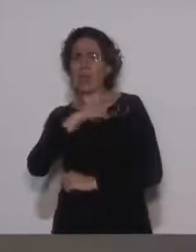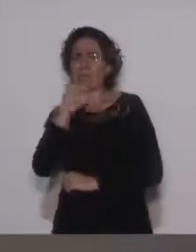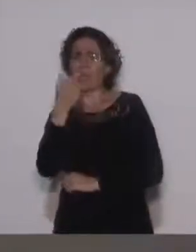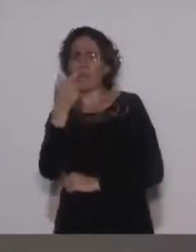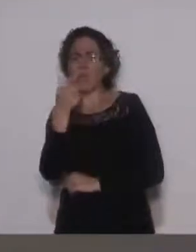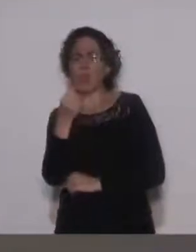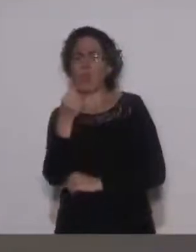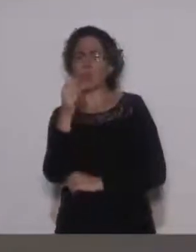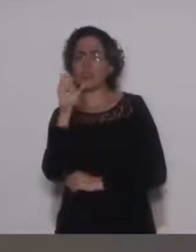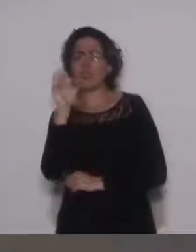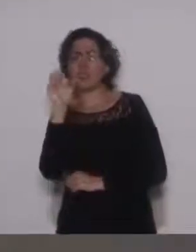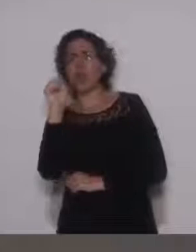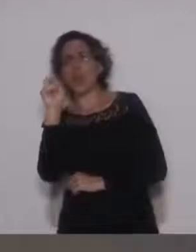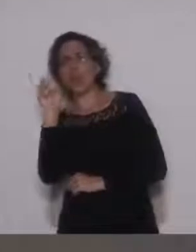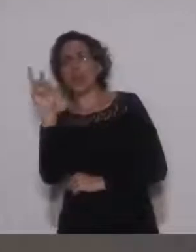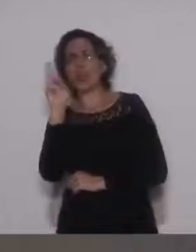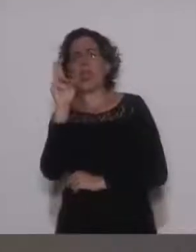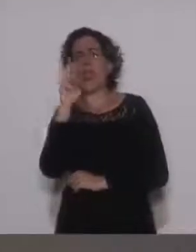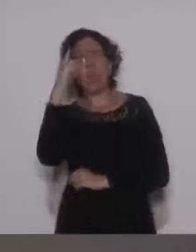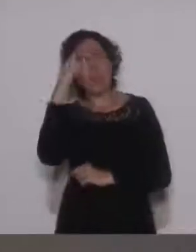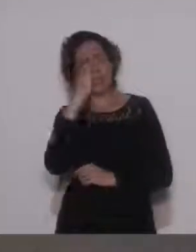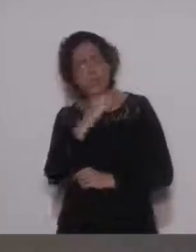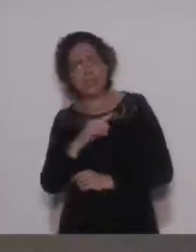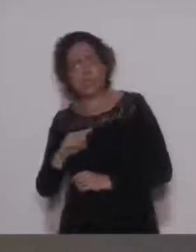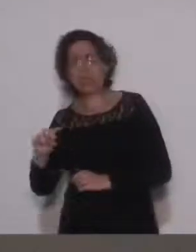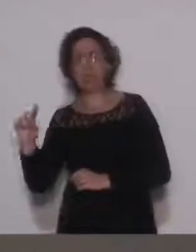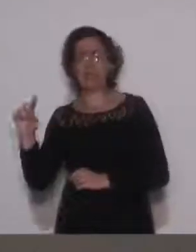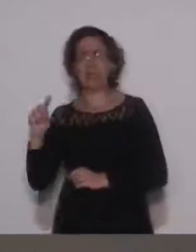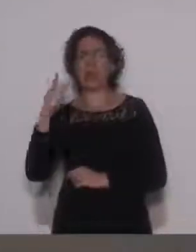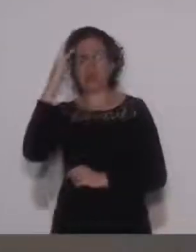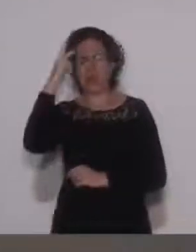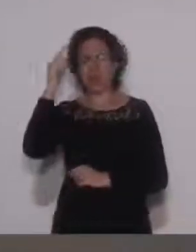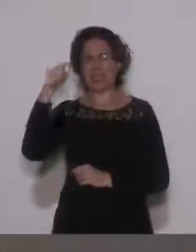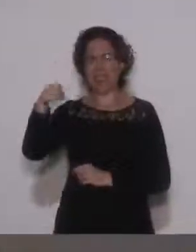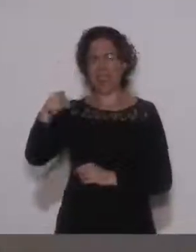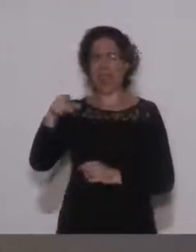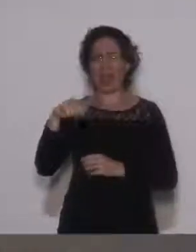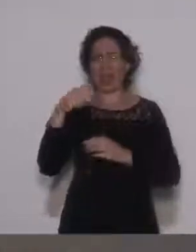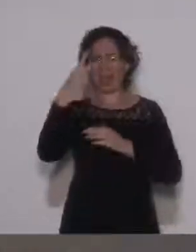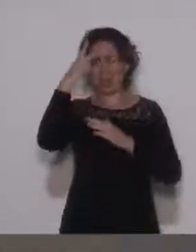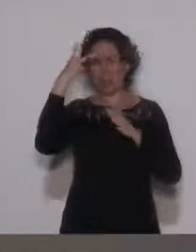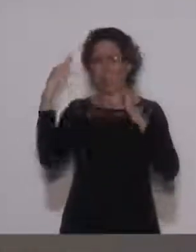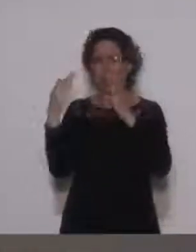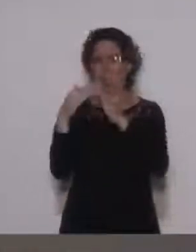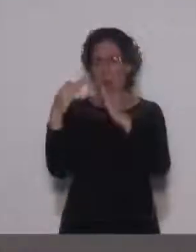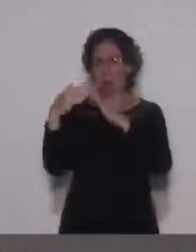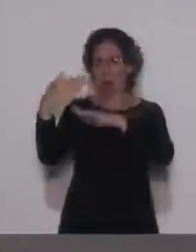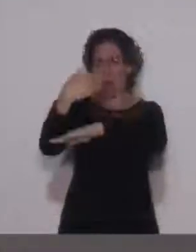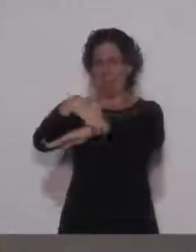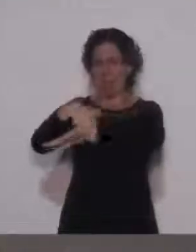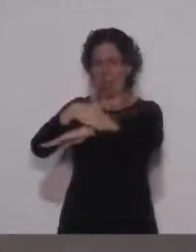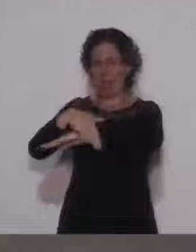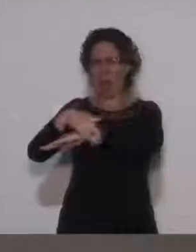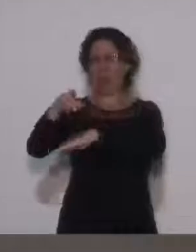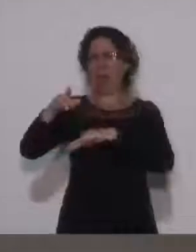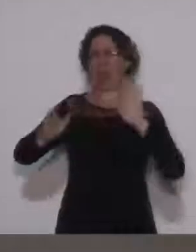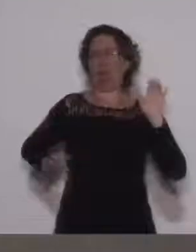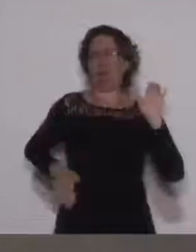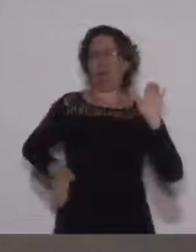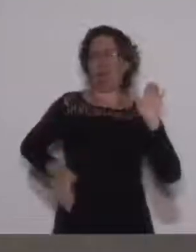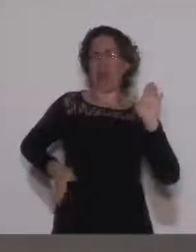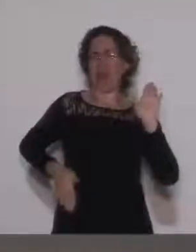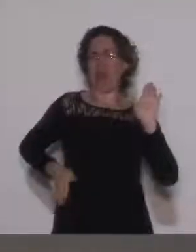por semana. E aqui desmistifica aquele preconceito, achando que a pessoa, ou que toda pessoa em situação de rua está ali vagabundeando, e